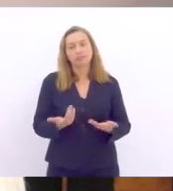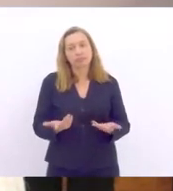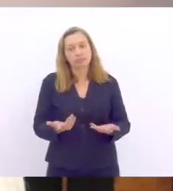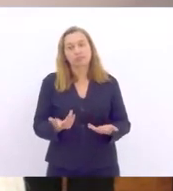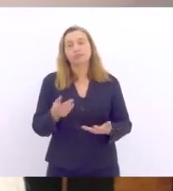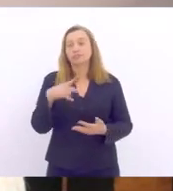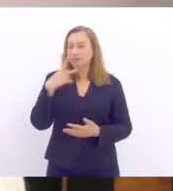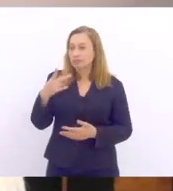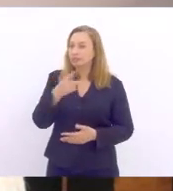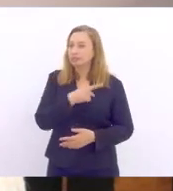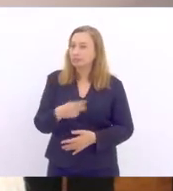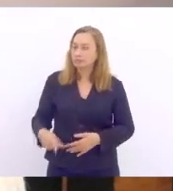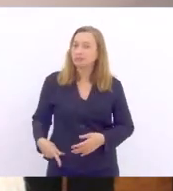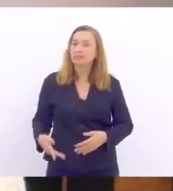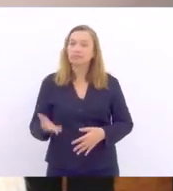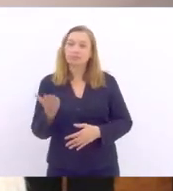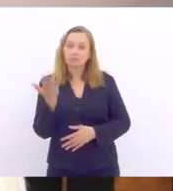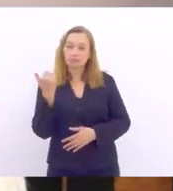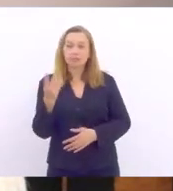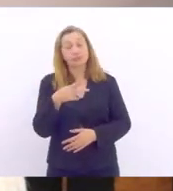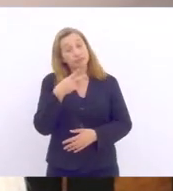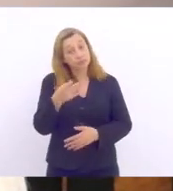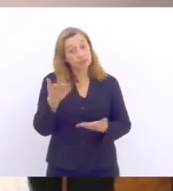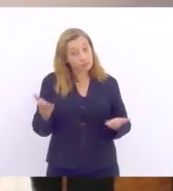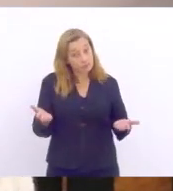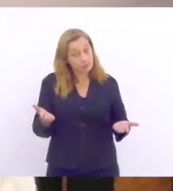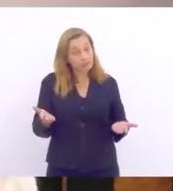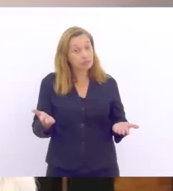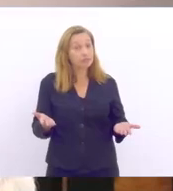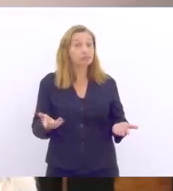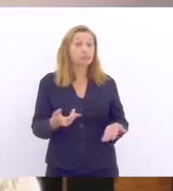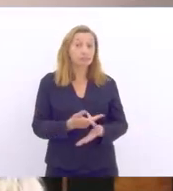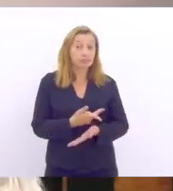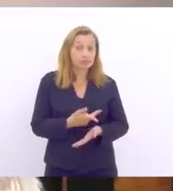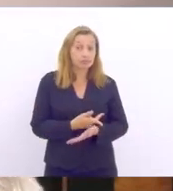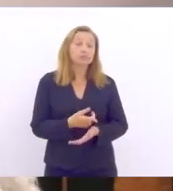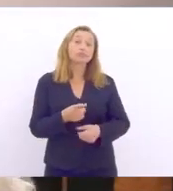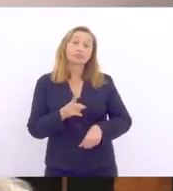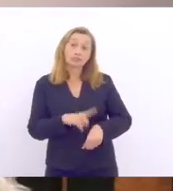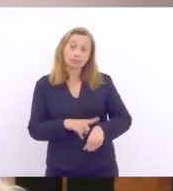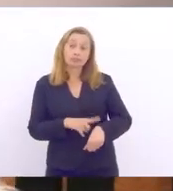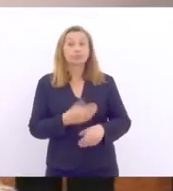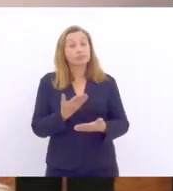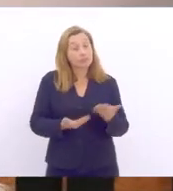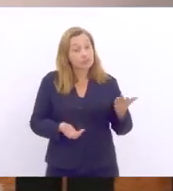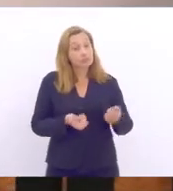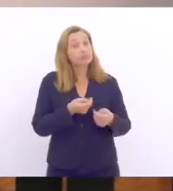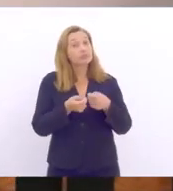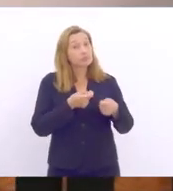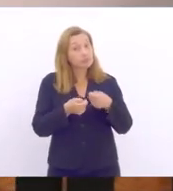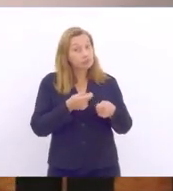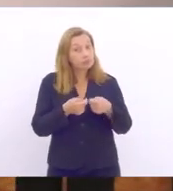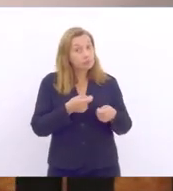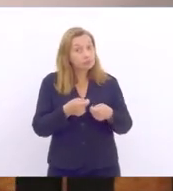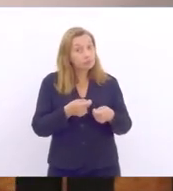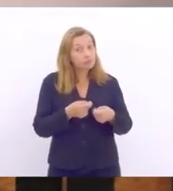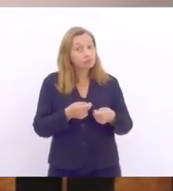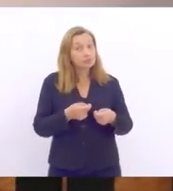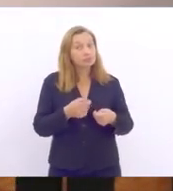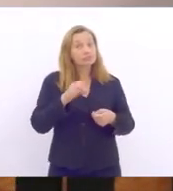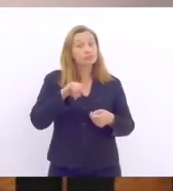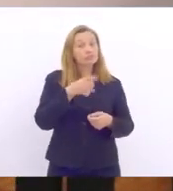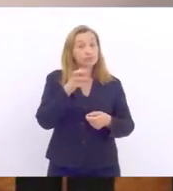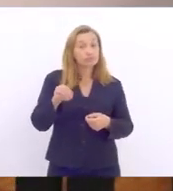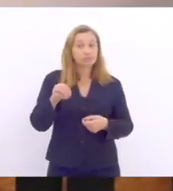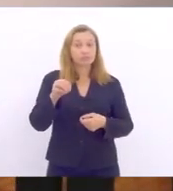com o presidente da época e disse a ele, olha, isso é uma temeridade. Vai chegar uma hora que você vai perder o controle do público em São Januário.